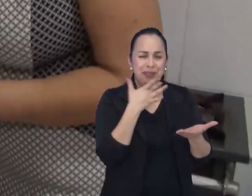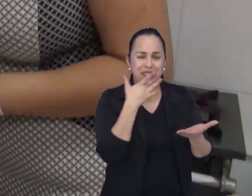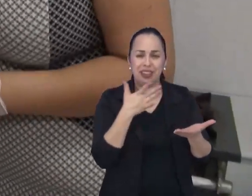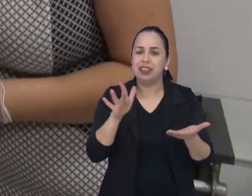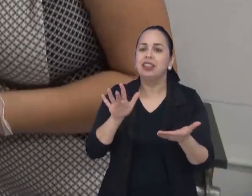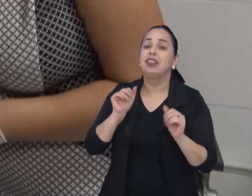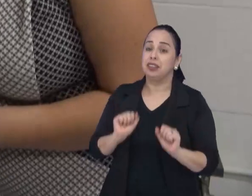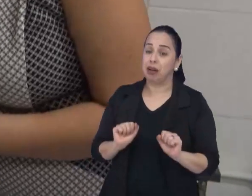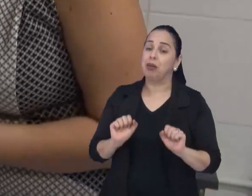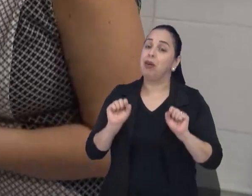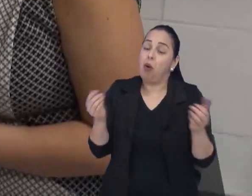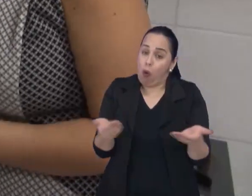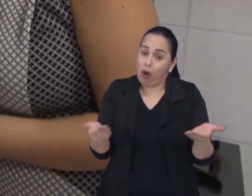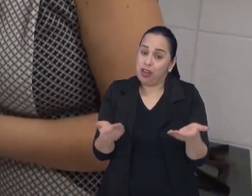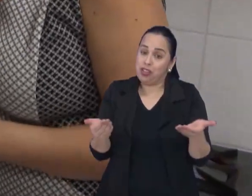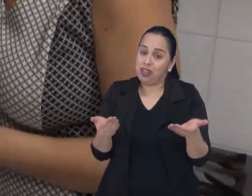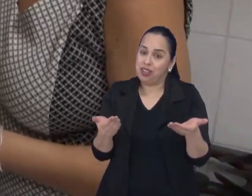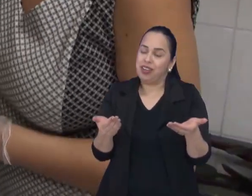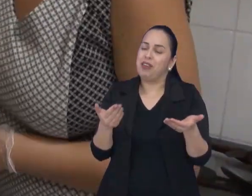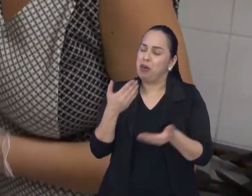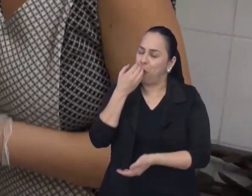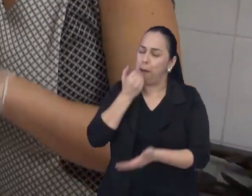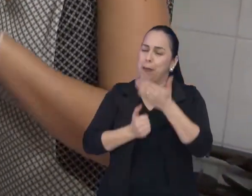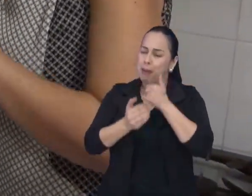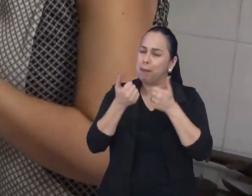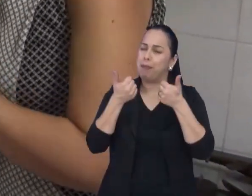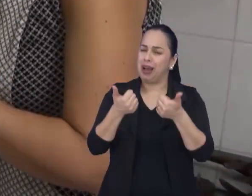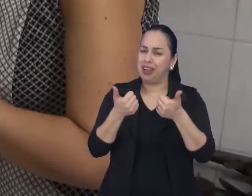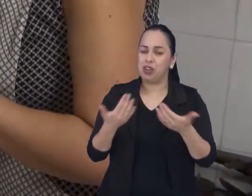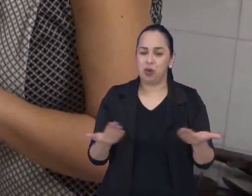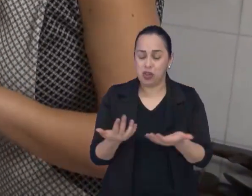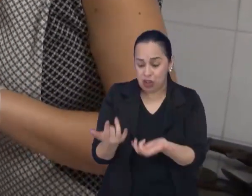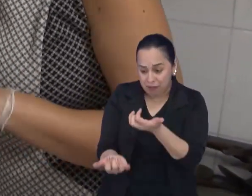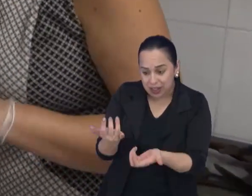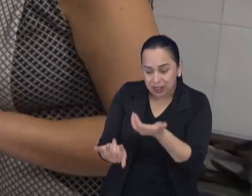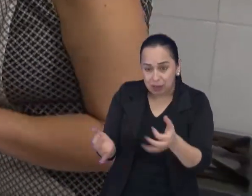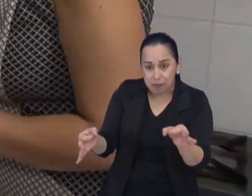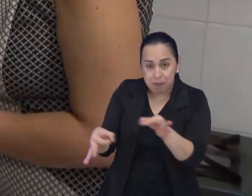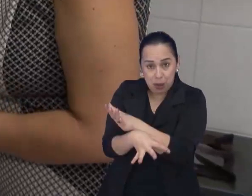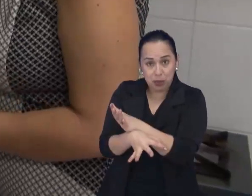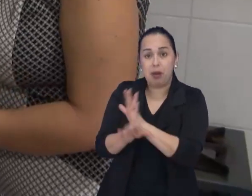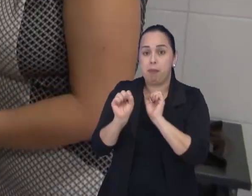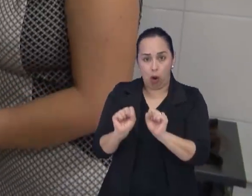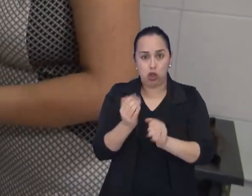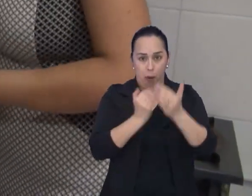Então, quer dizer que nesse Job do Dia, Fernanda, eu vou passar muito bem. A gente fritou aqui o bolinho. Aqui já tá pronto para consumo, né, Camila? Prontinho.